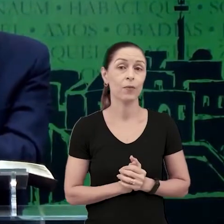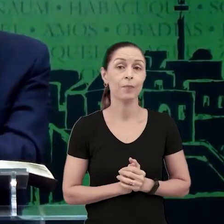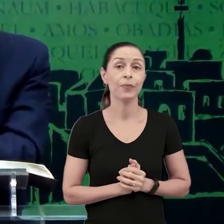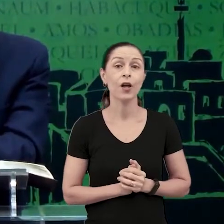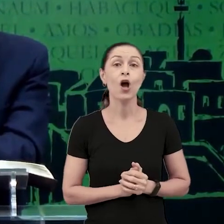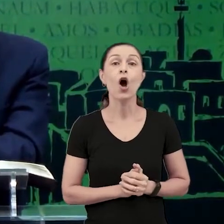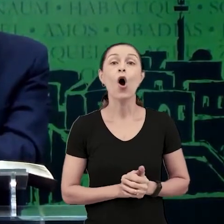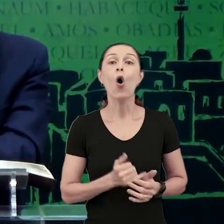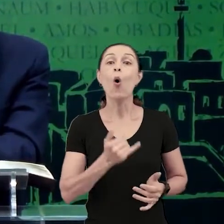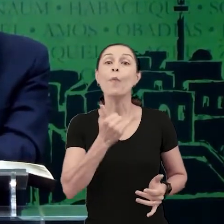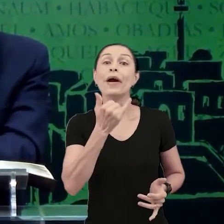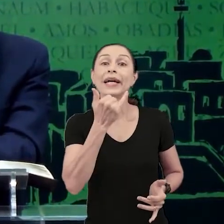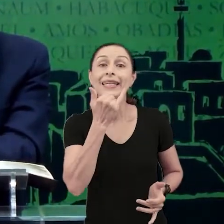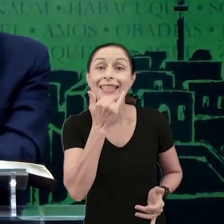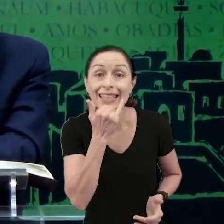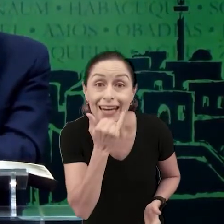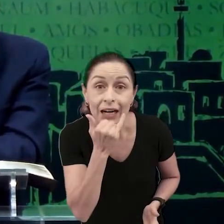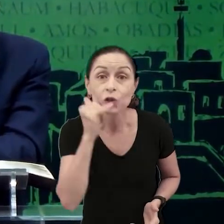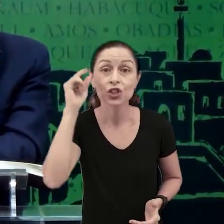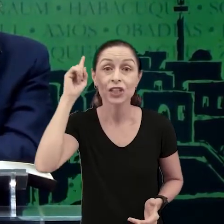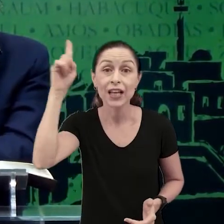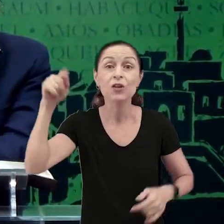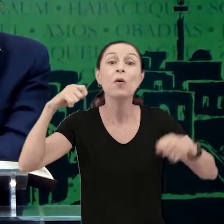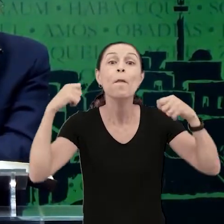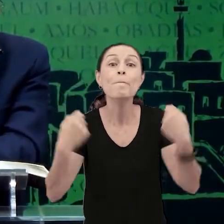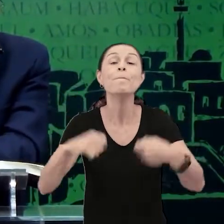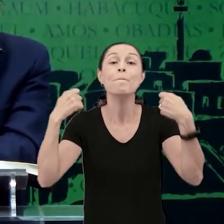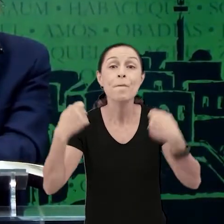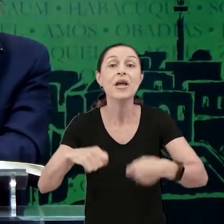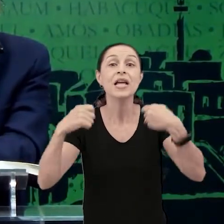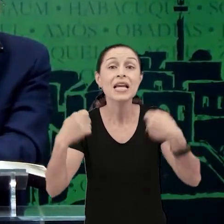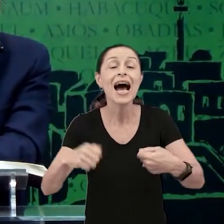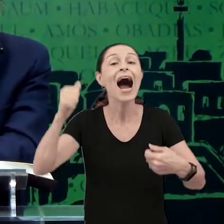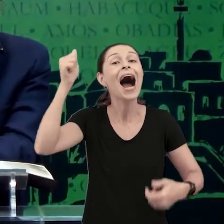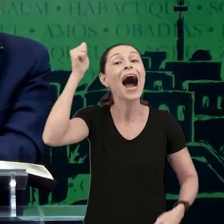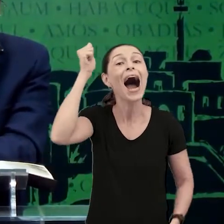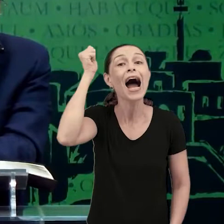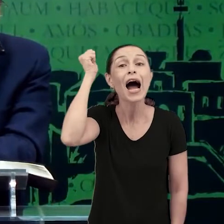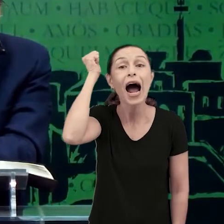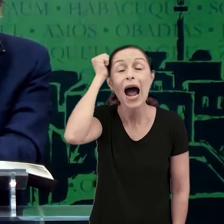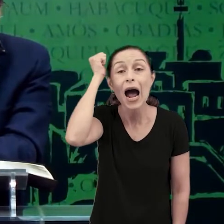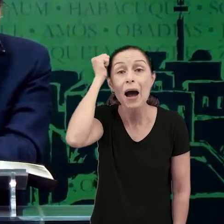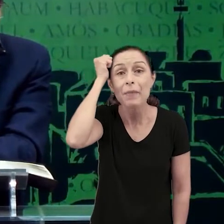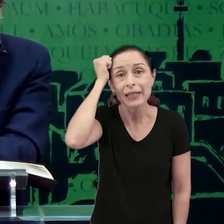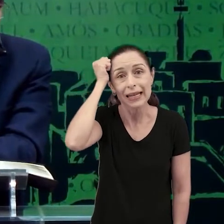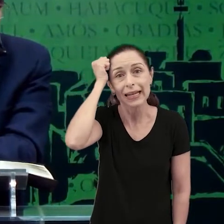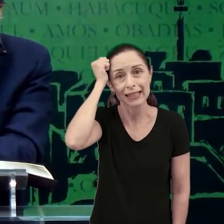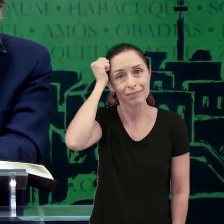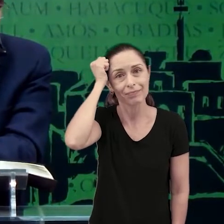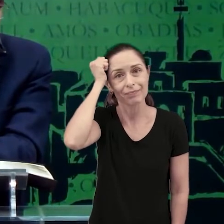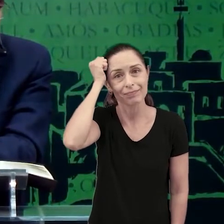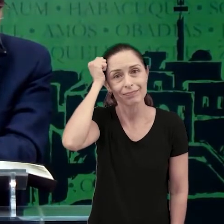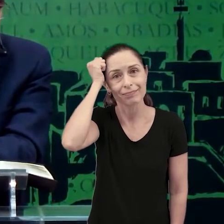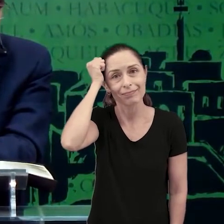Para que você receba o perdão de Deus, você precisa se arrepender.